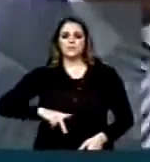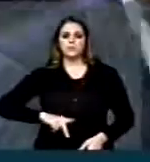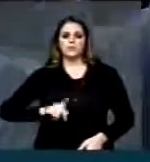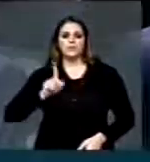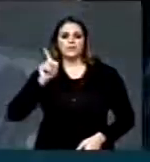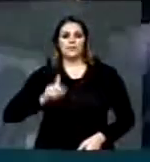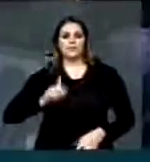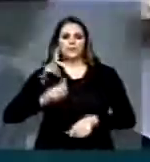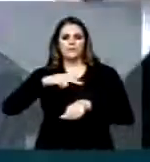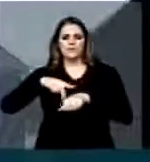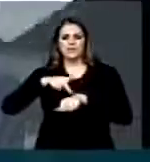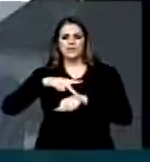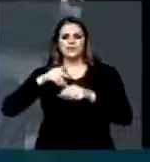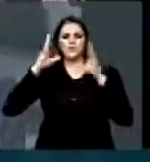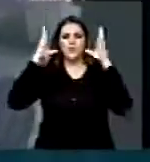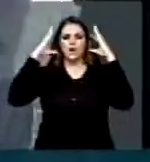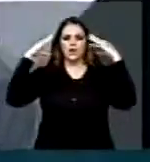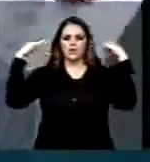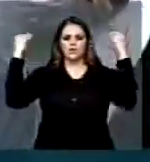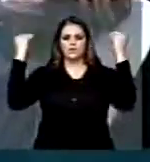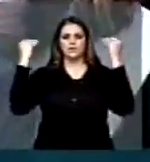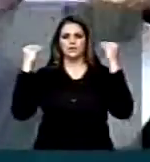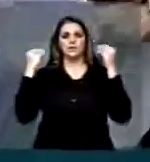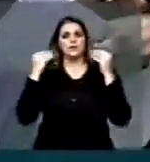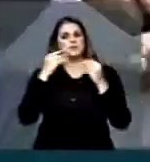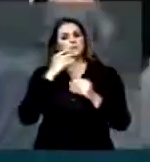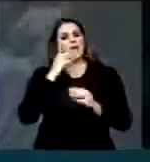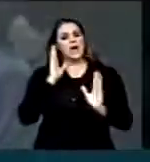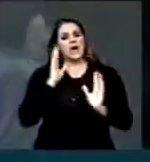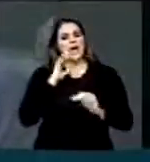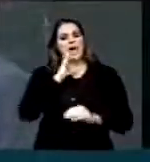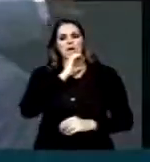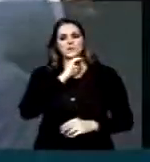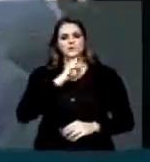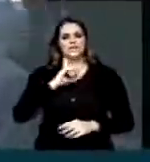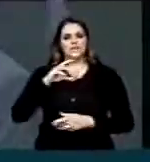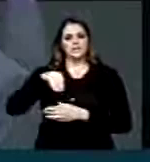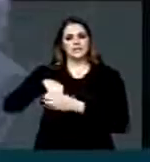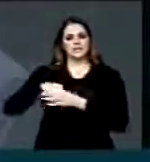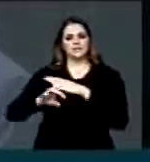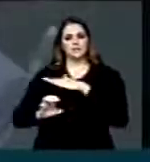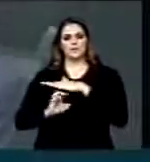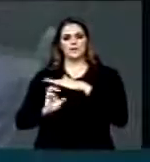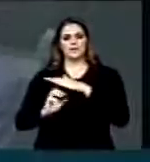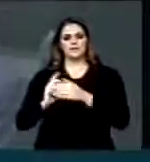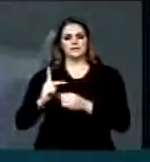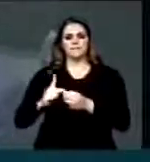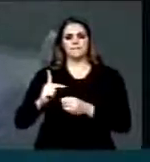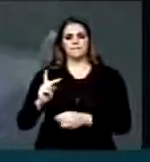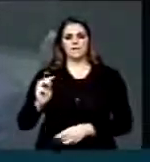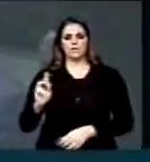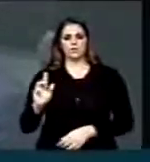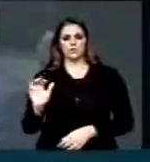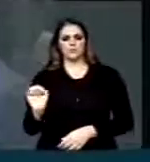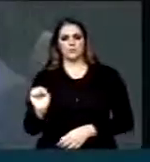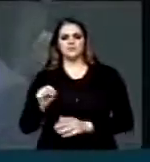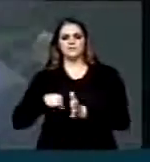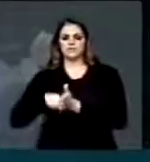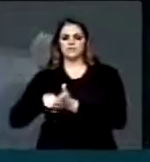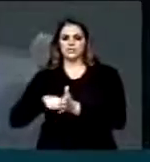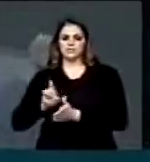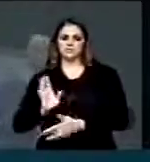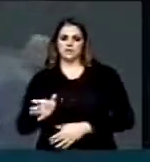e também parece que uma investigação sigilosa da própria Petrobras. Apenas da parte do